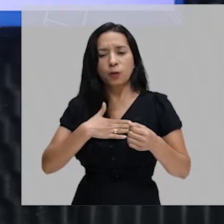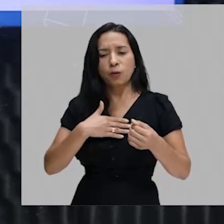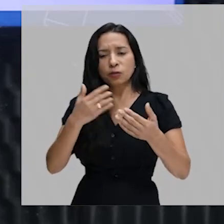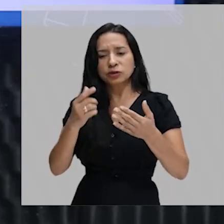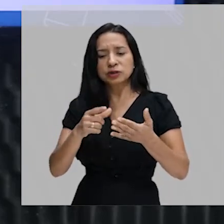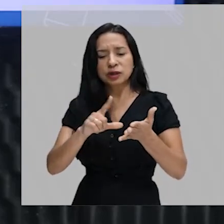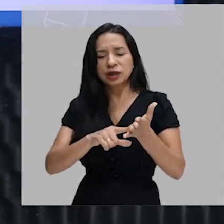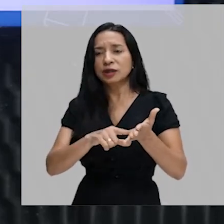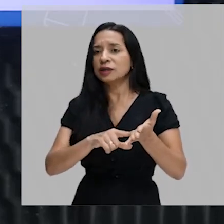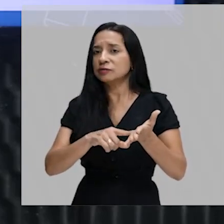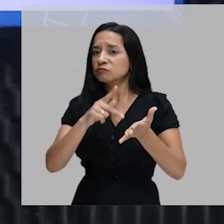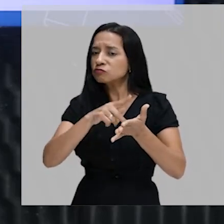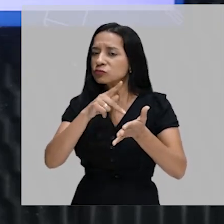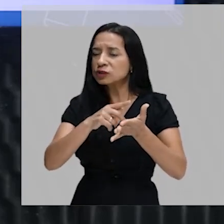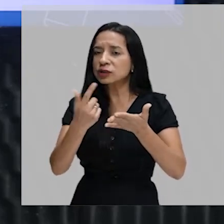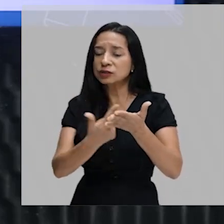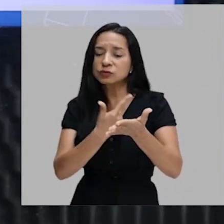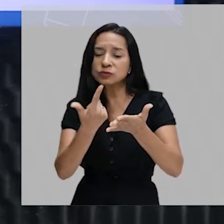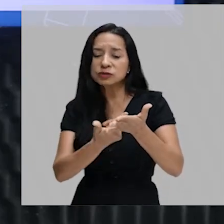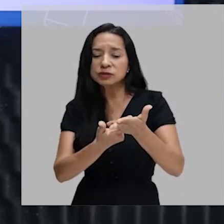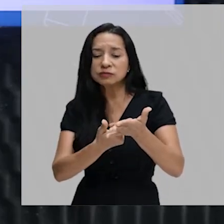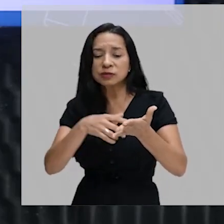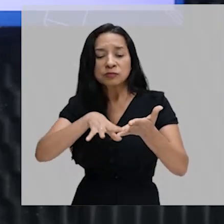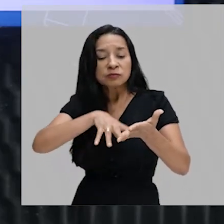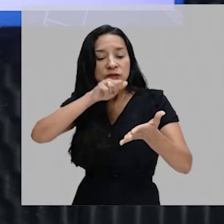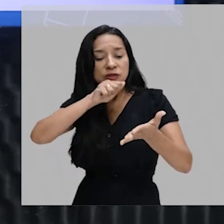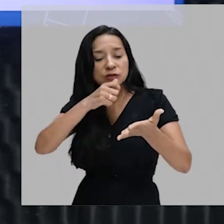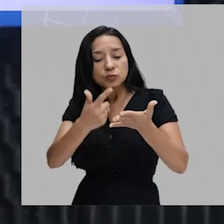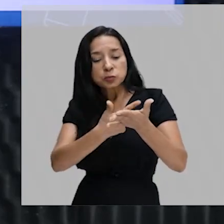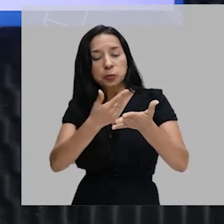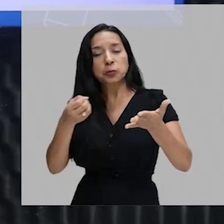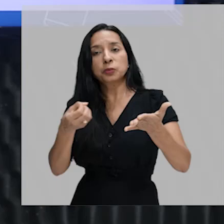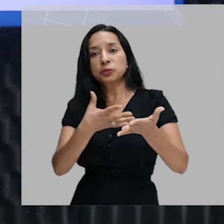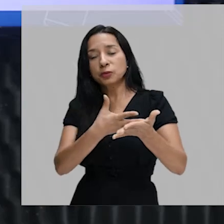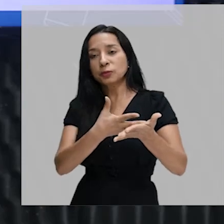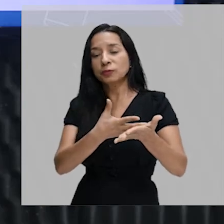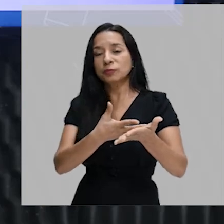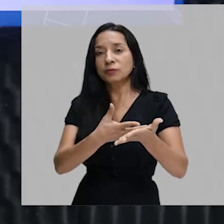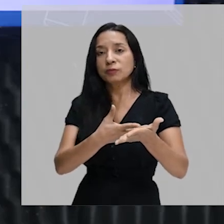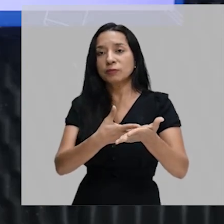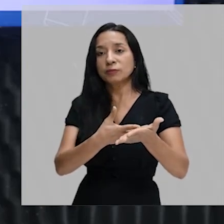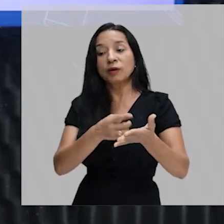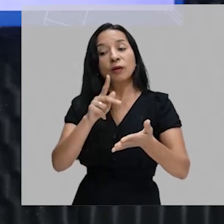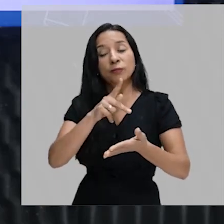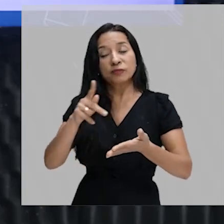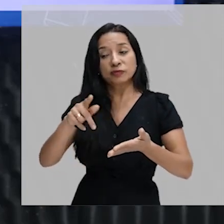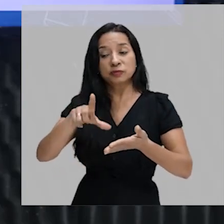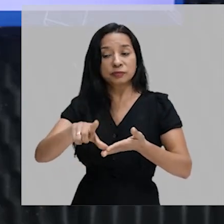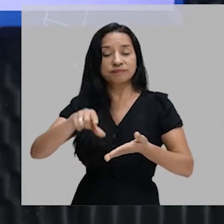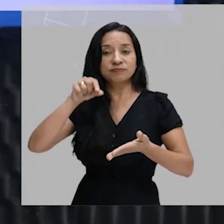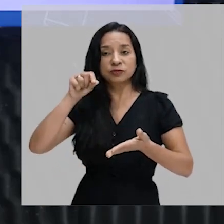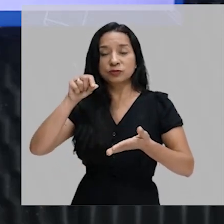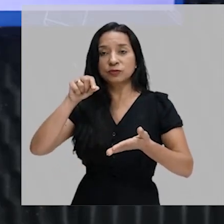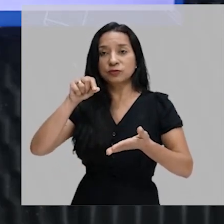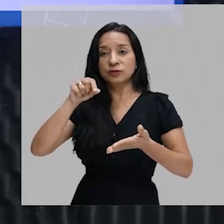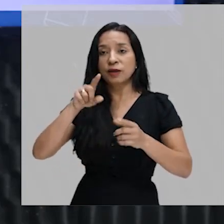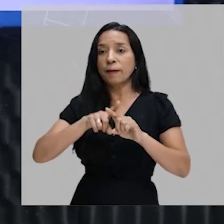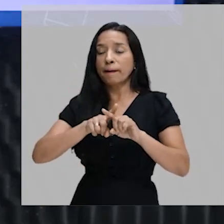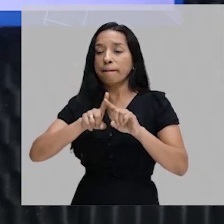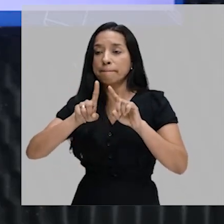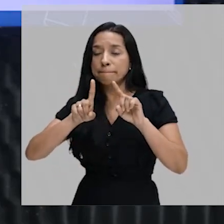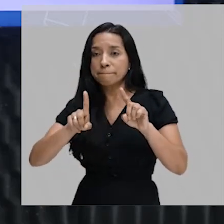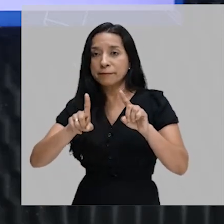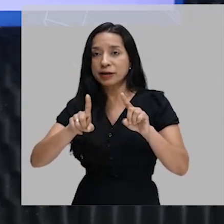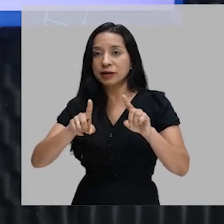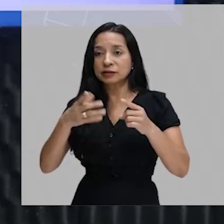folhear, sentir aquele cheirinho de livro novo. Eu prefiro. Mas, por exemplo, quando eu faço uma